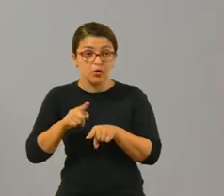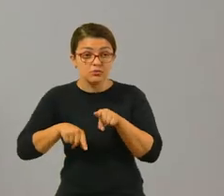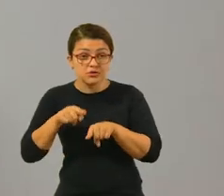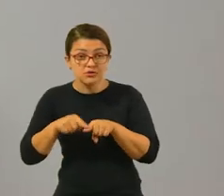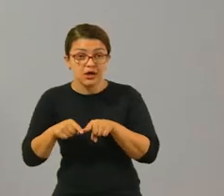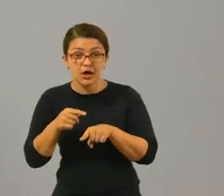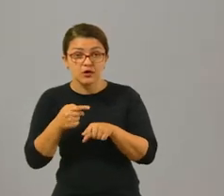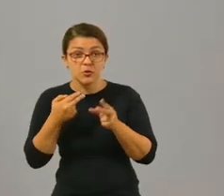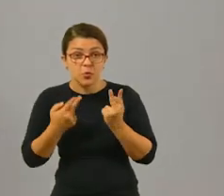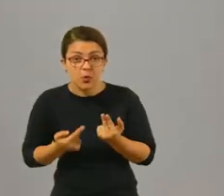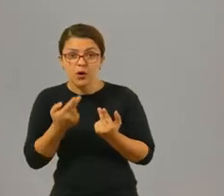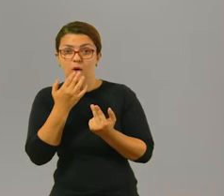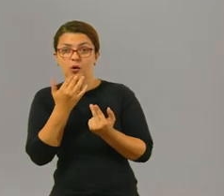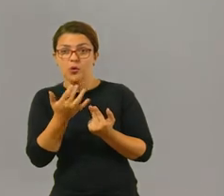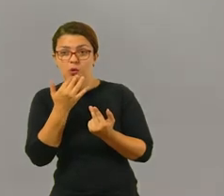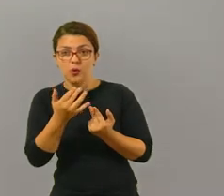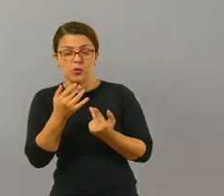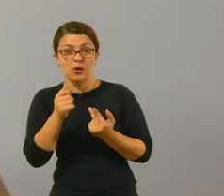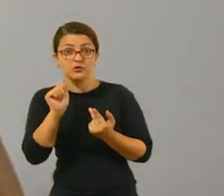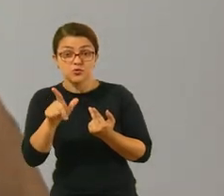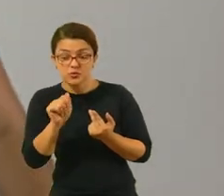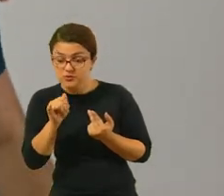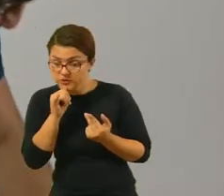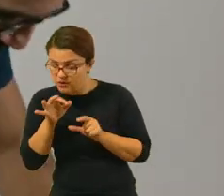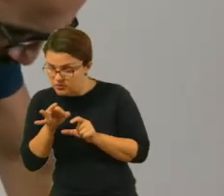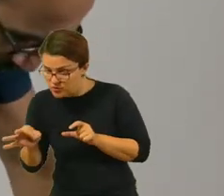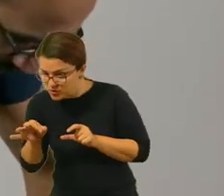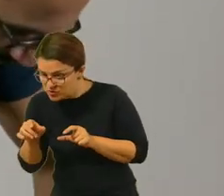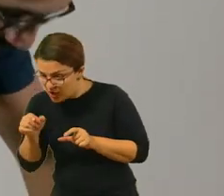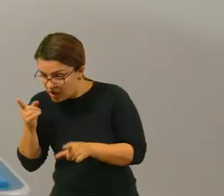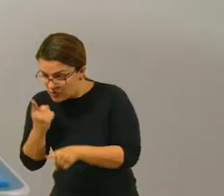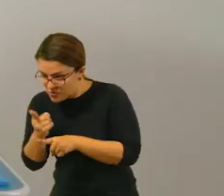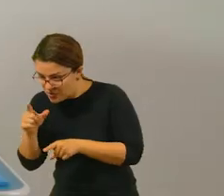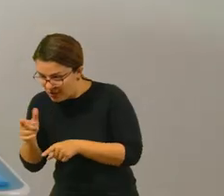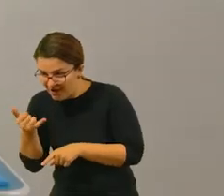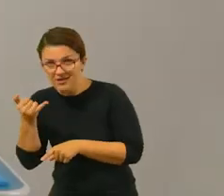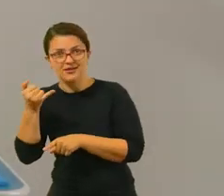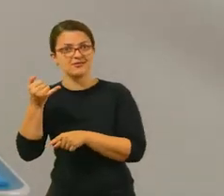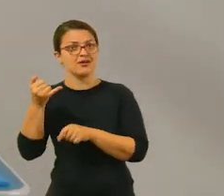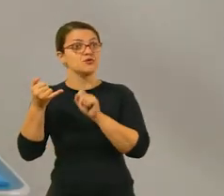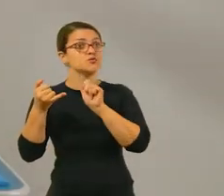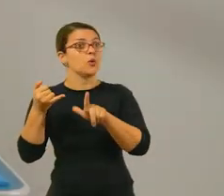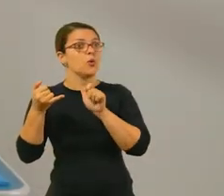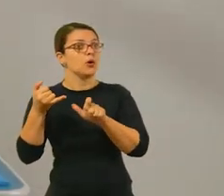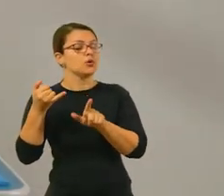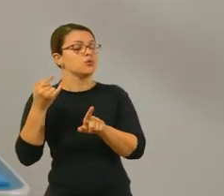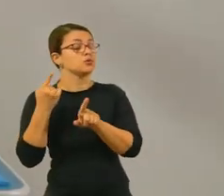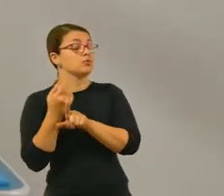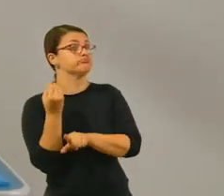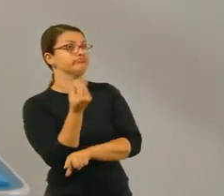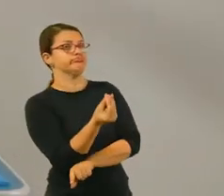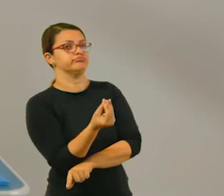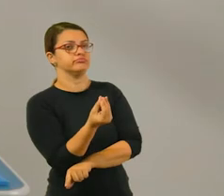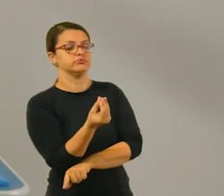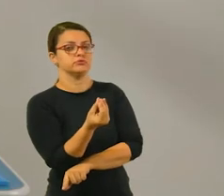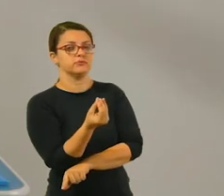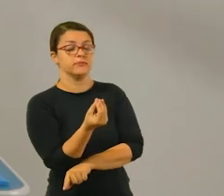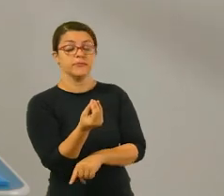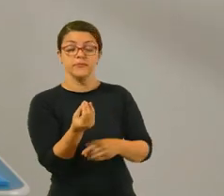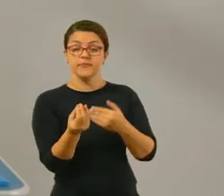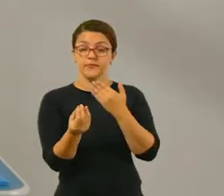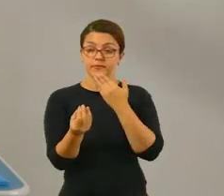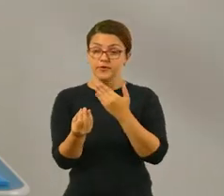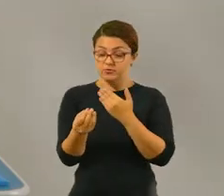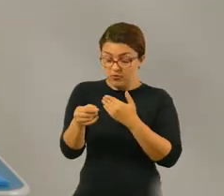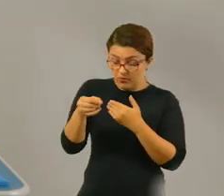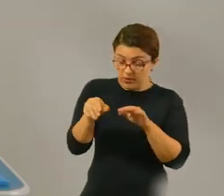objeto que tem essa cor em casa. Depois, ela vai lá para procurar. Eu trouxe aqui um estojo, deixa eu ver. Ah, achei, aqui, blue, uma caneta blue, ok? Uma